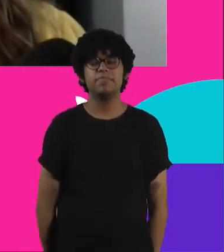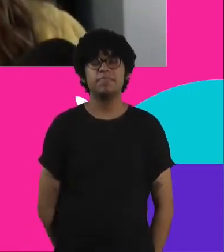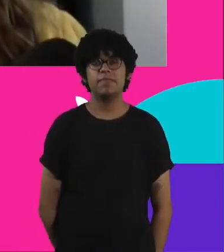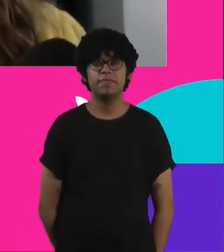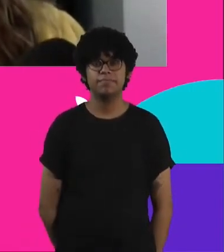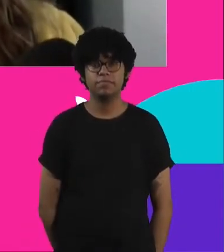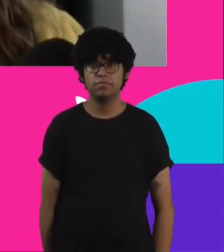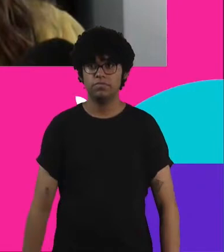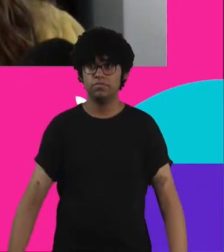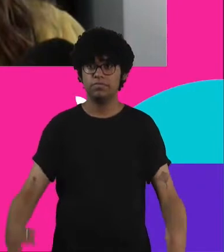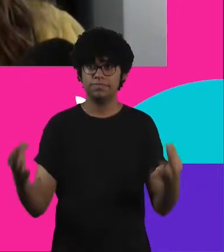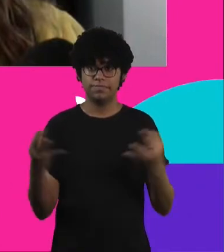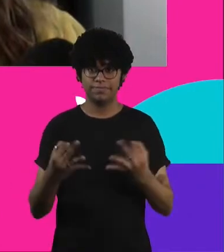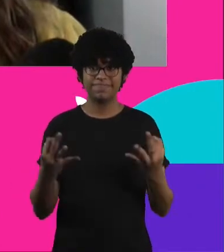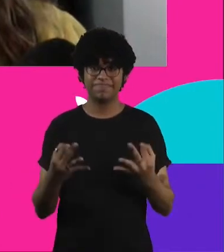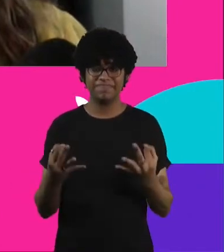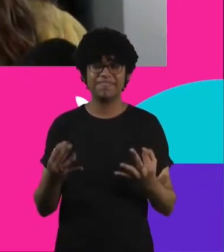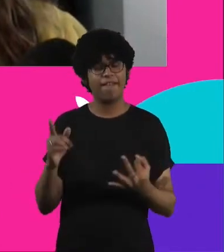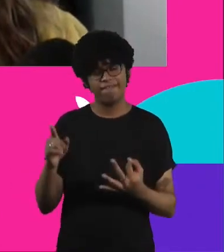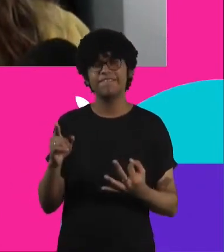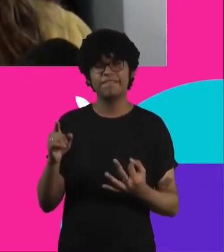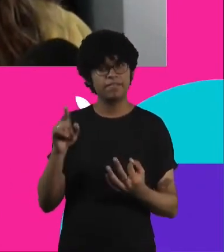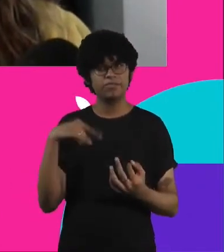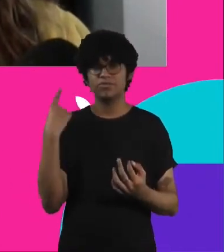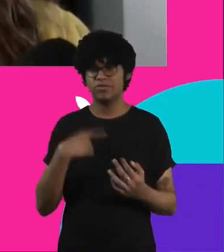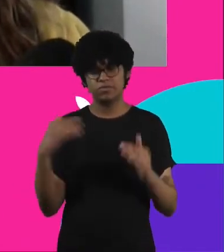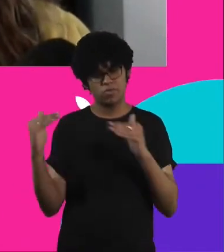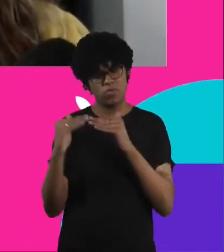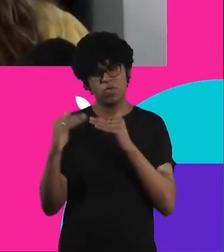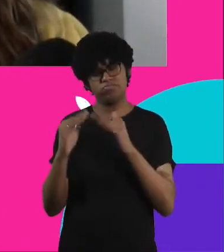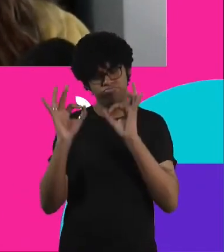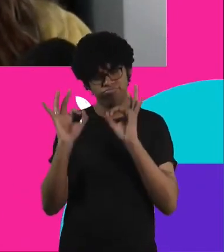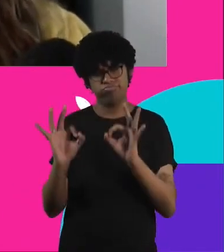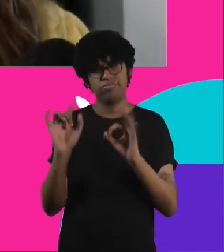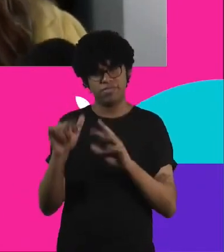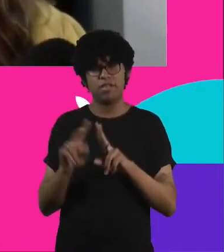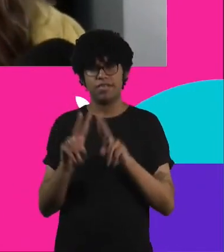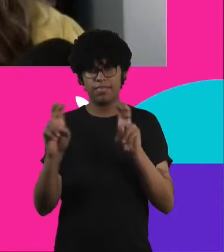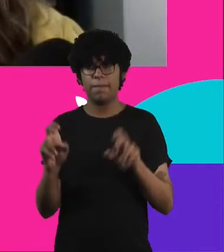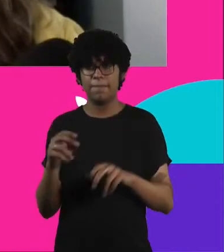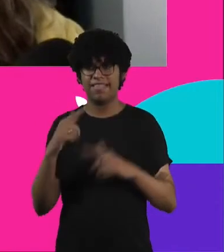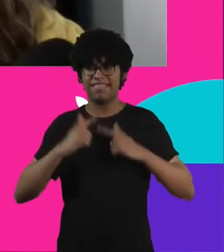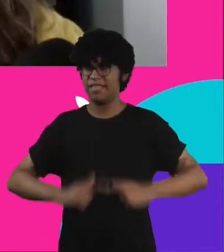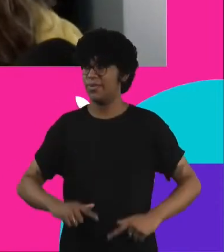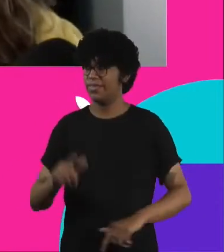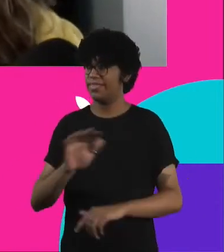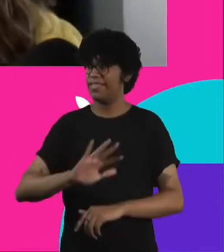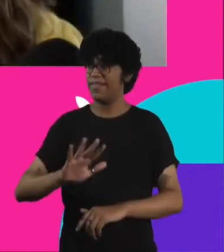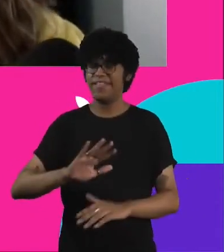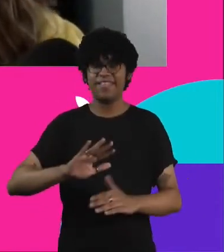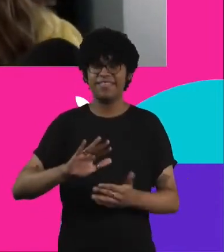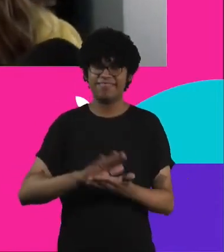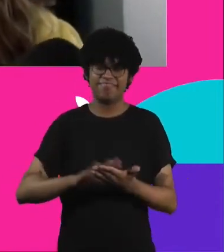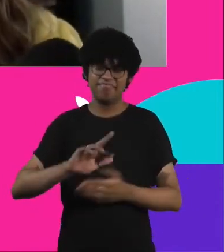Não, excelente, Bia. Esse é um ponto que, enfim, a gente tem muito acordo, né, sobre falar dessa não neutralidade da tecnologia, né?